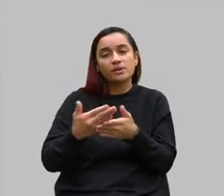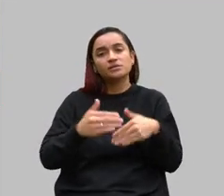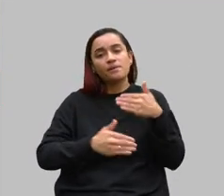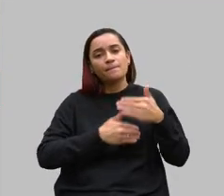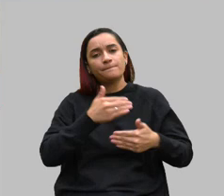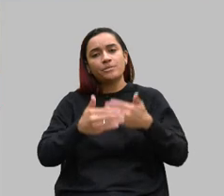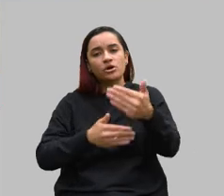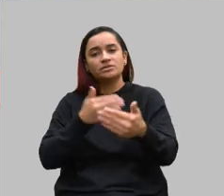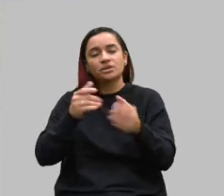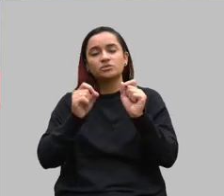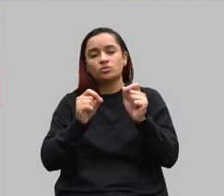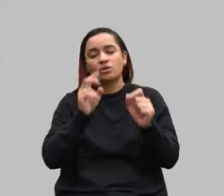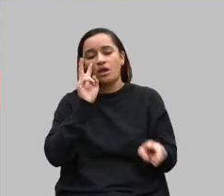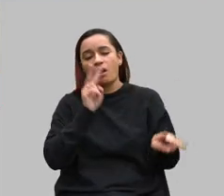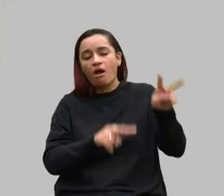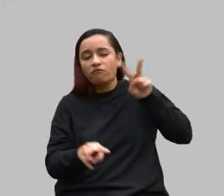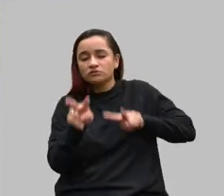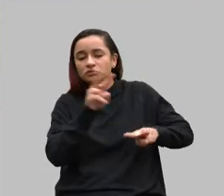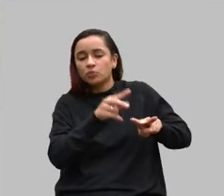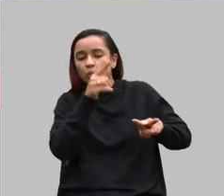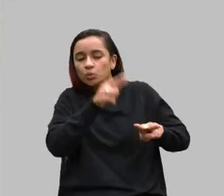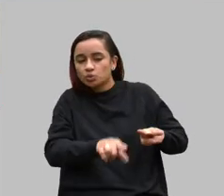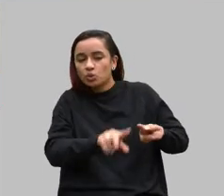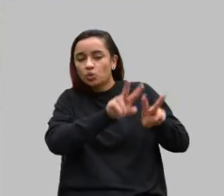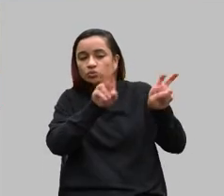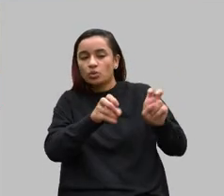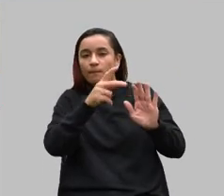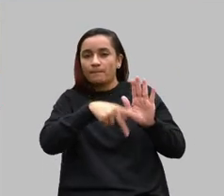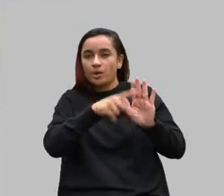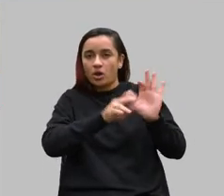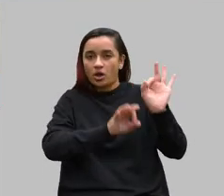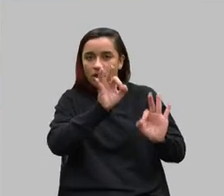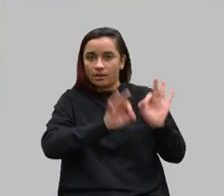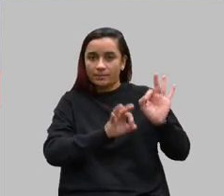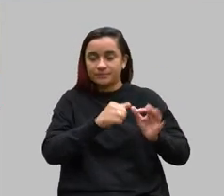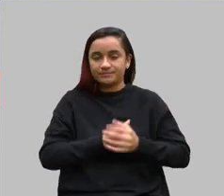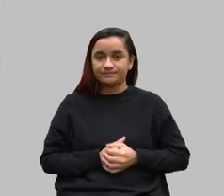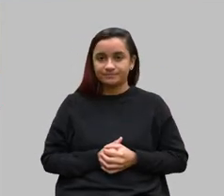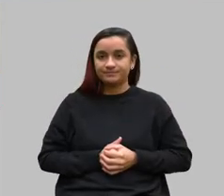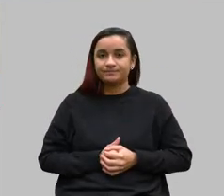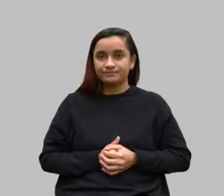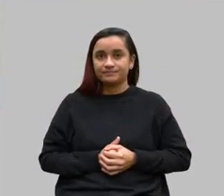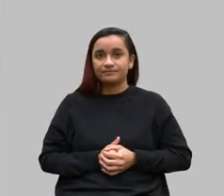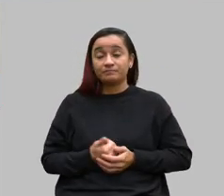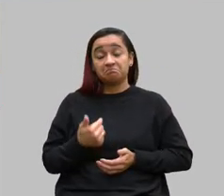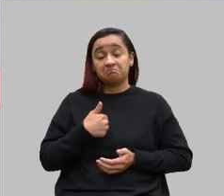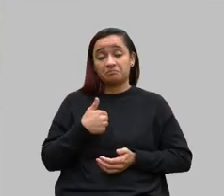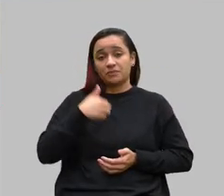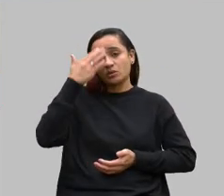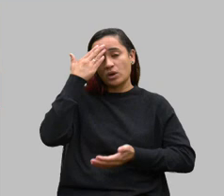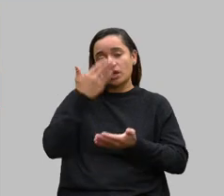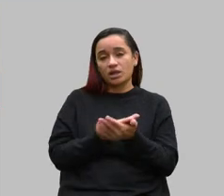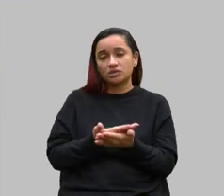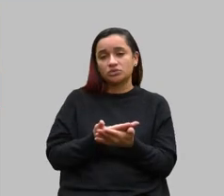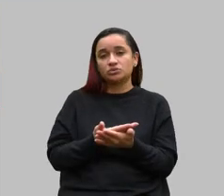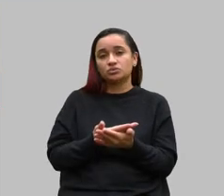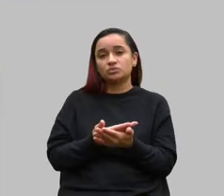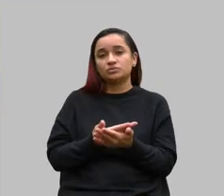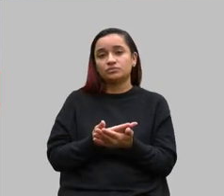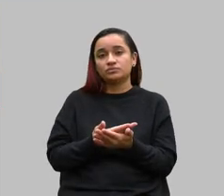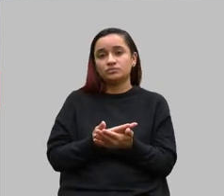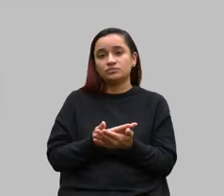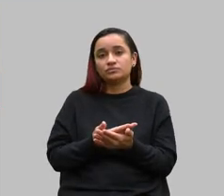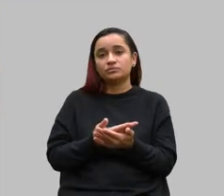revisão do programa de renovação eh eu acredito que na